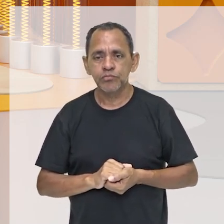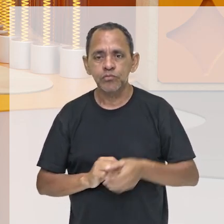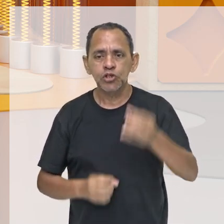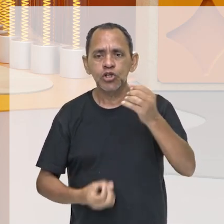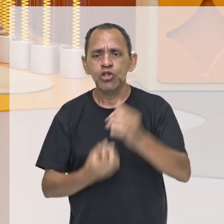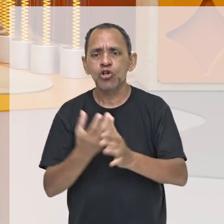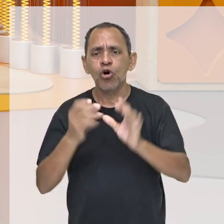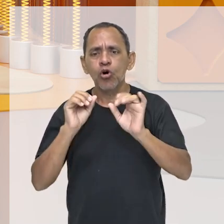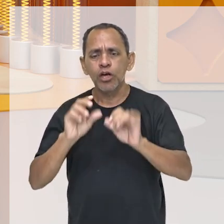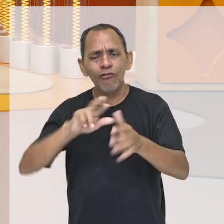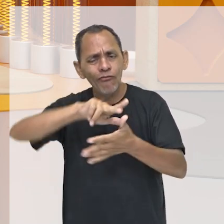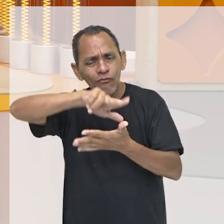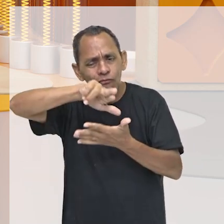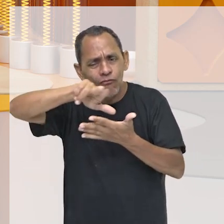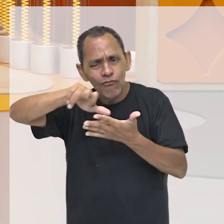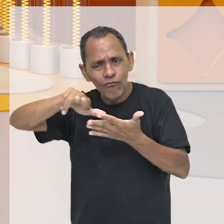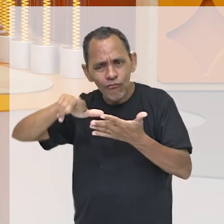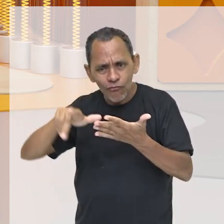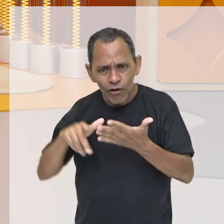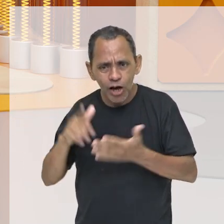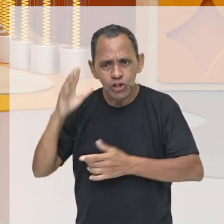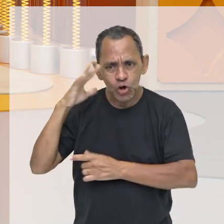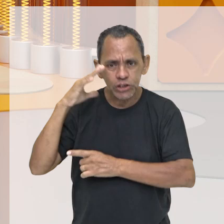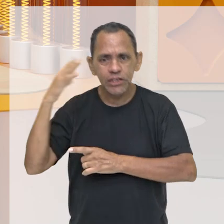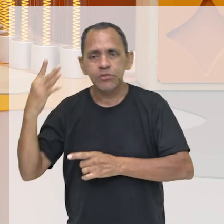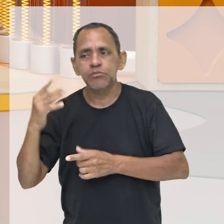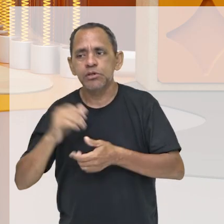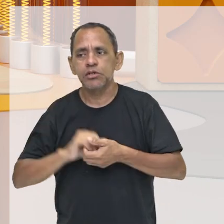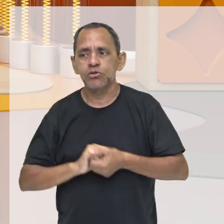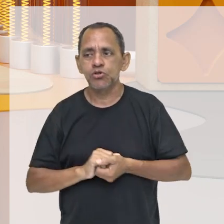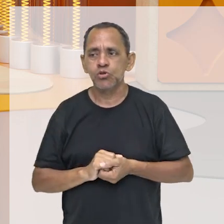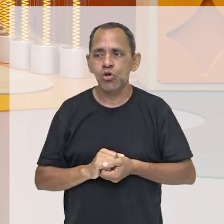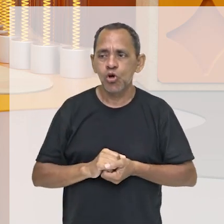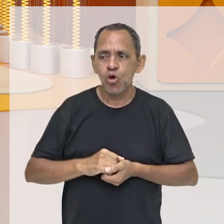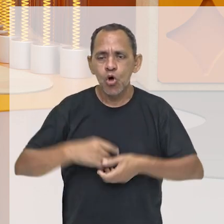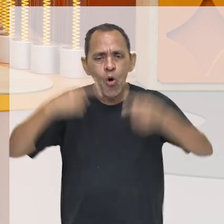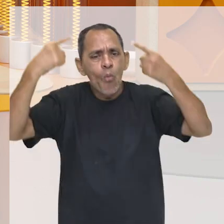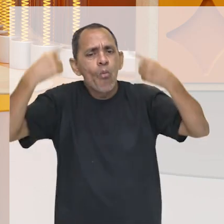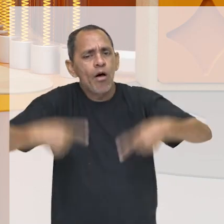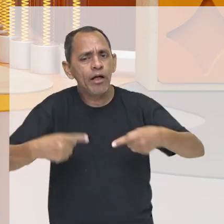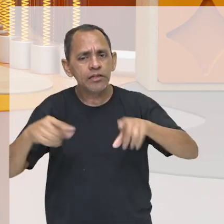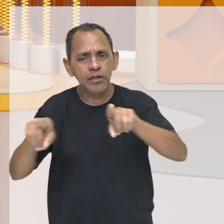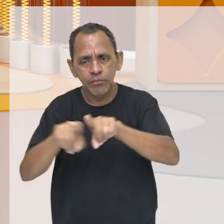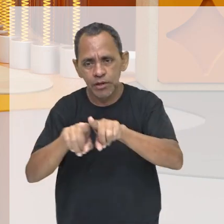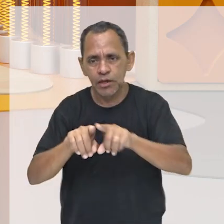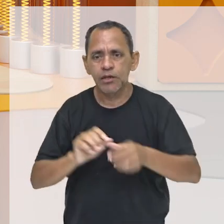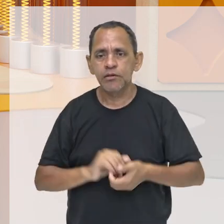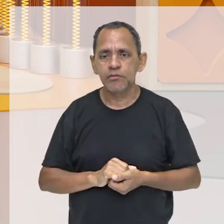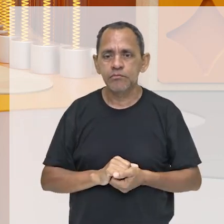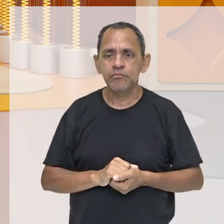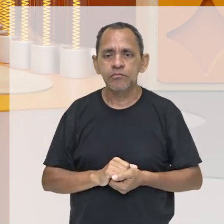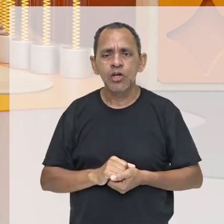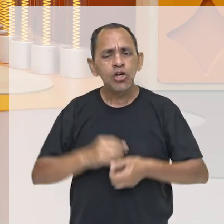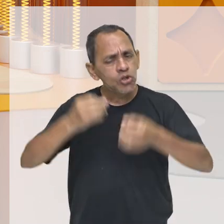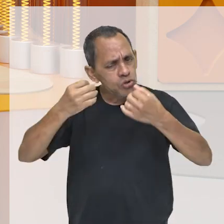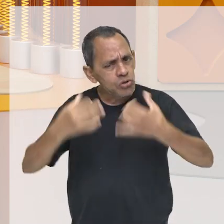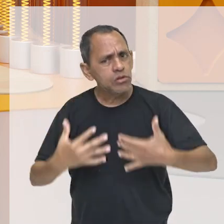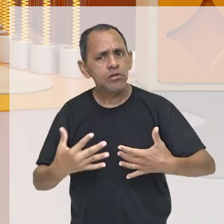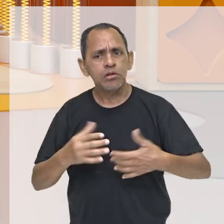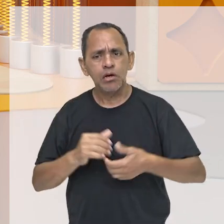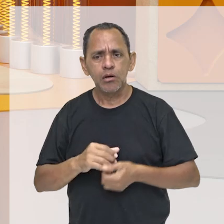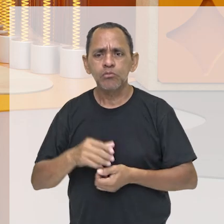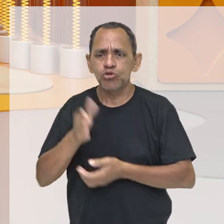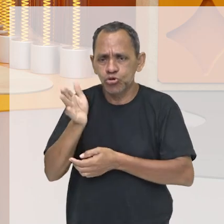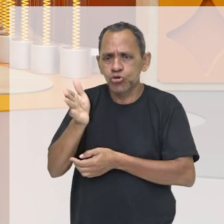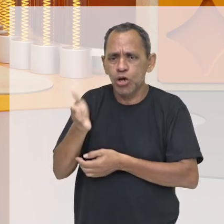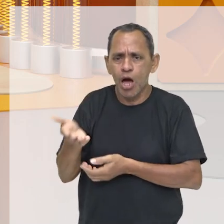uma série de corridas, né, que a gente já viu, inclusive, em outras ocasiões, aí, falando sobre corrida armamentista,